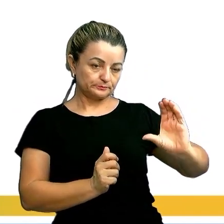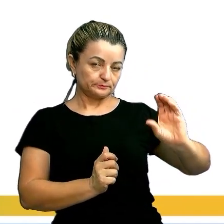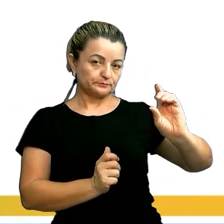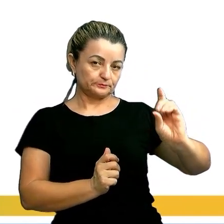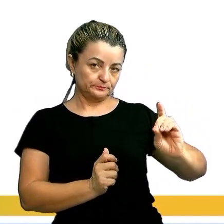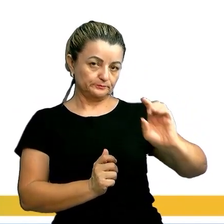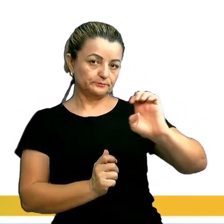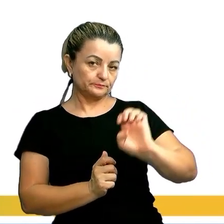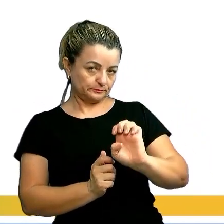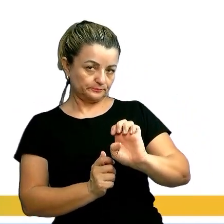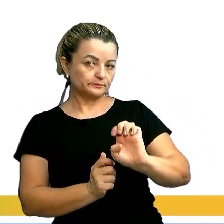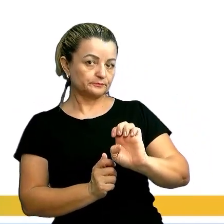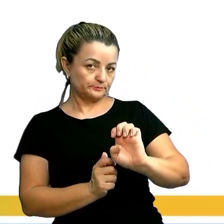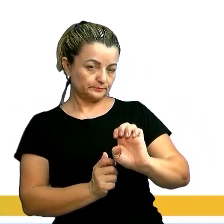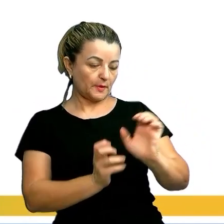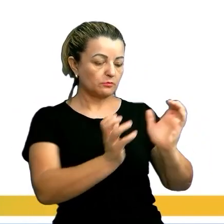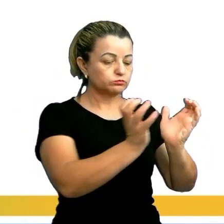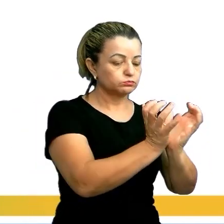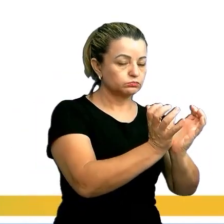E.